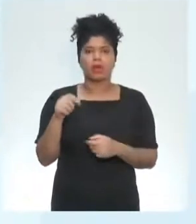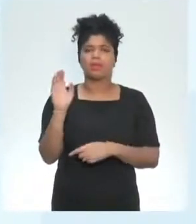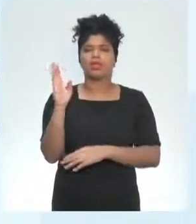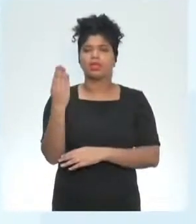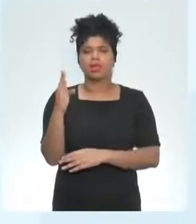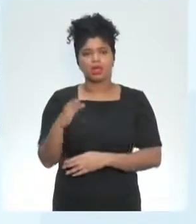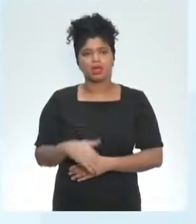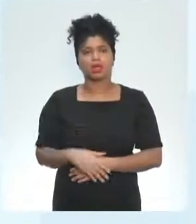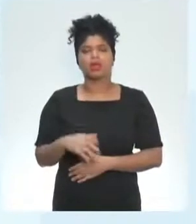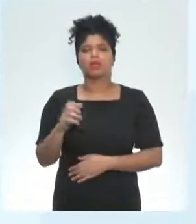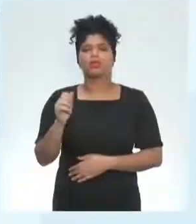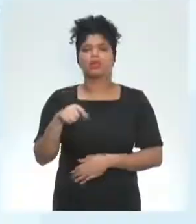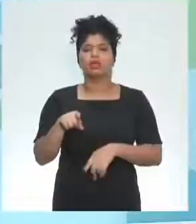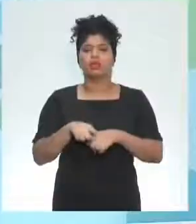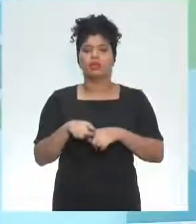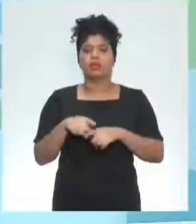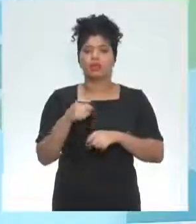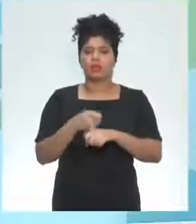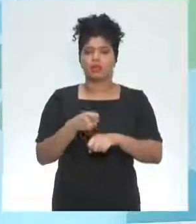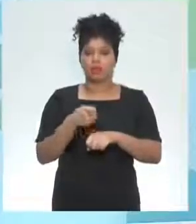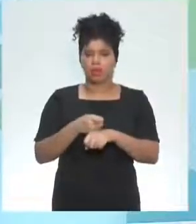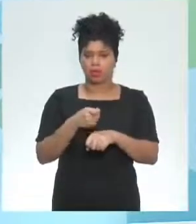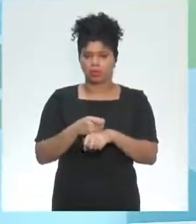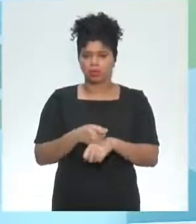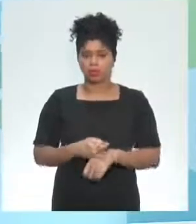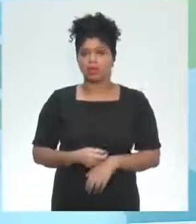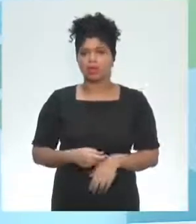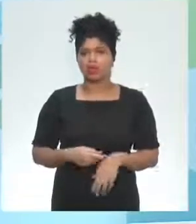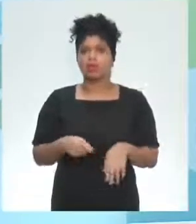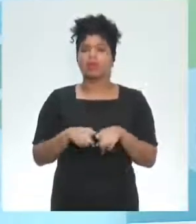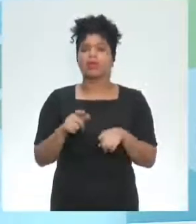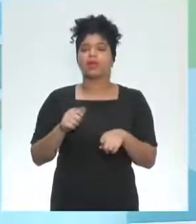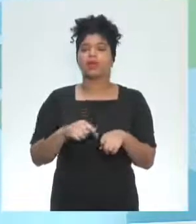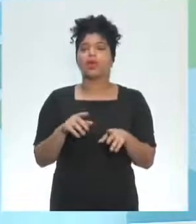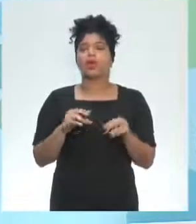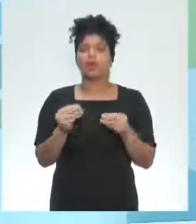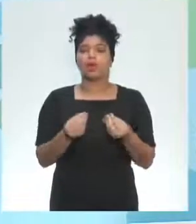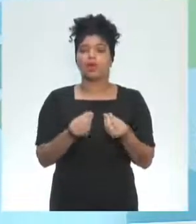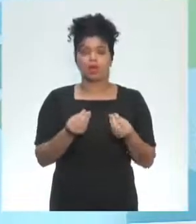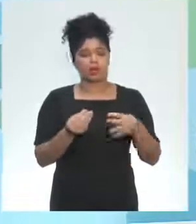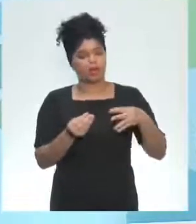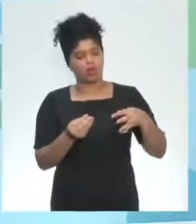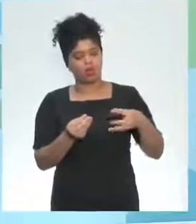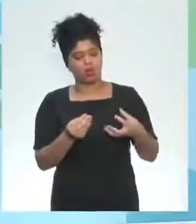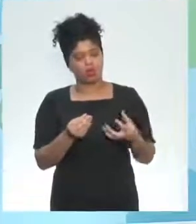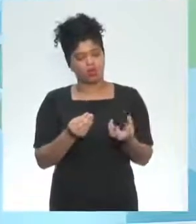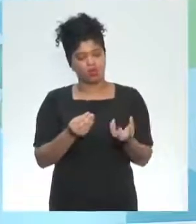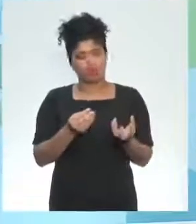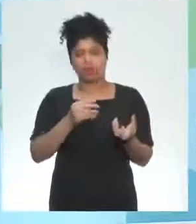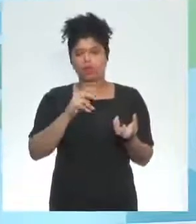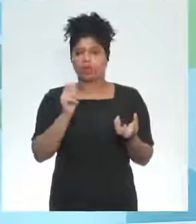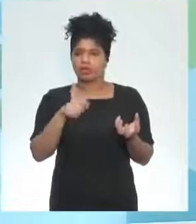né, gente, a gente vê muito clara a questão de confeccionar moldes também. Né? Muitas vezes você pode fazer